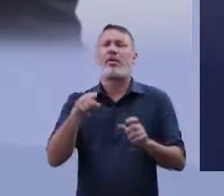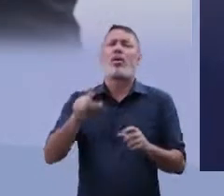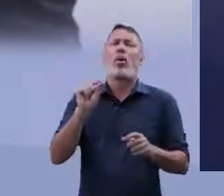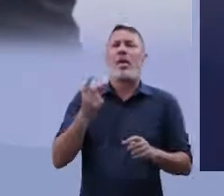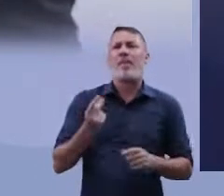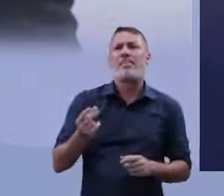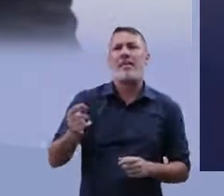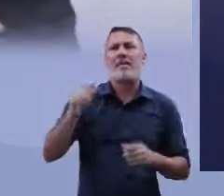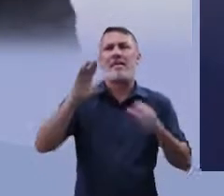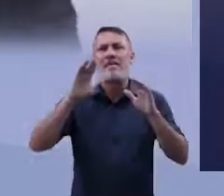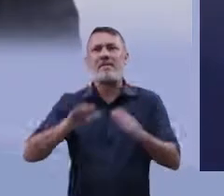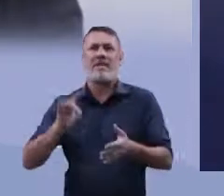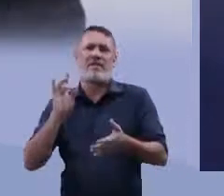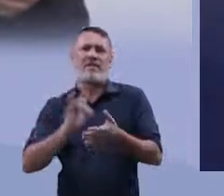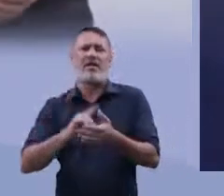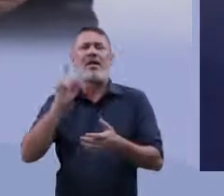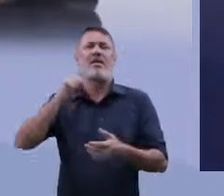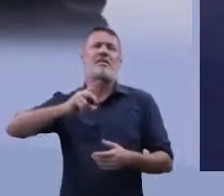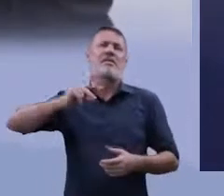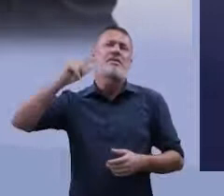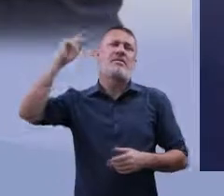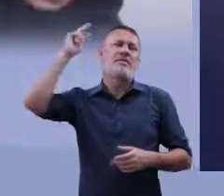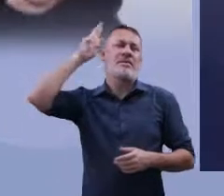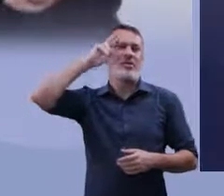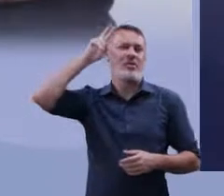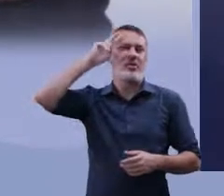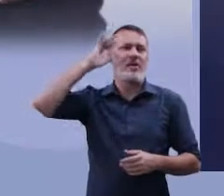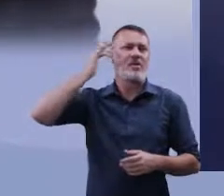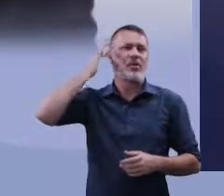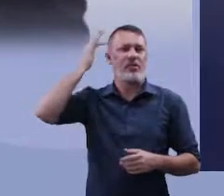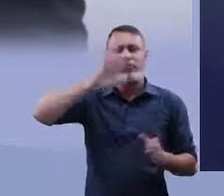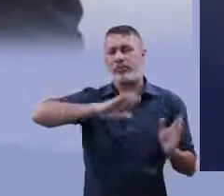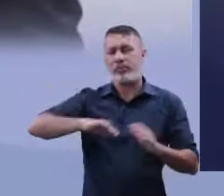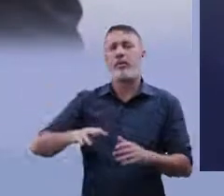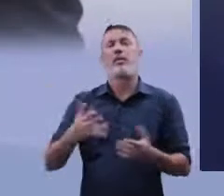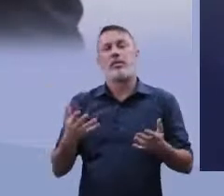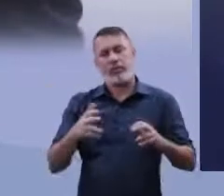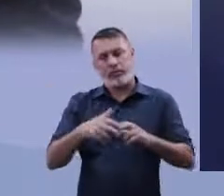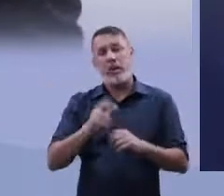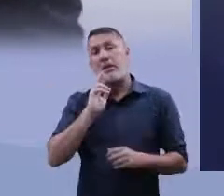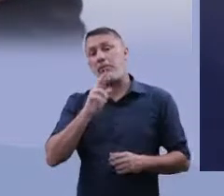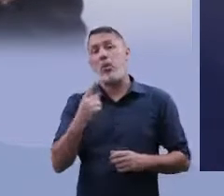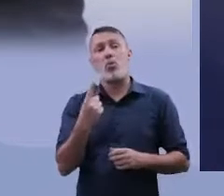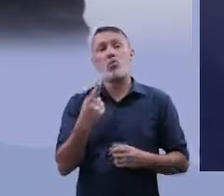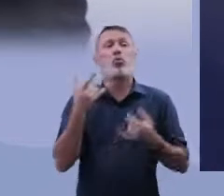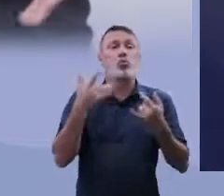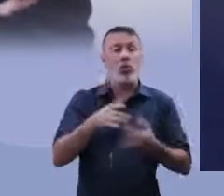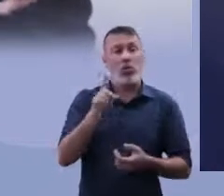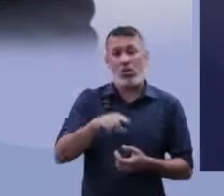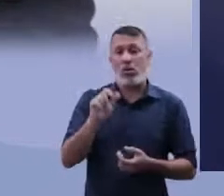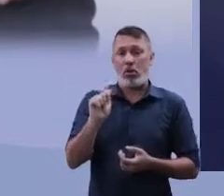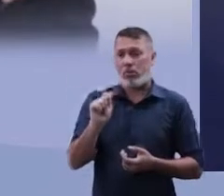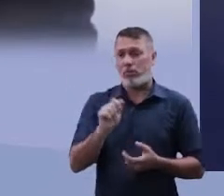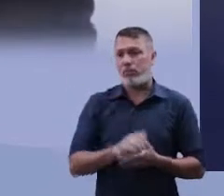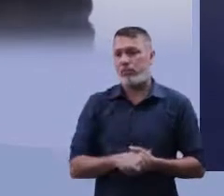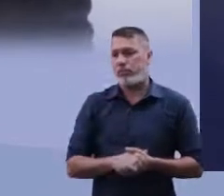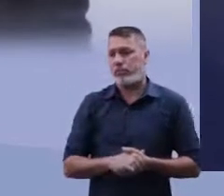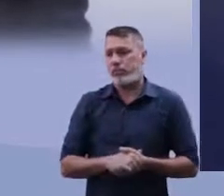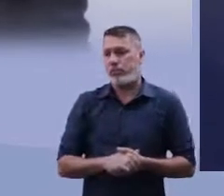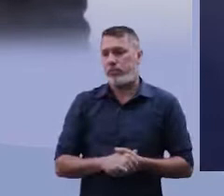filosofia medieval, patrística, ou até mesmo da escolástica. Então, resta para a gente aí a alternativa